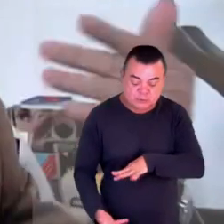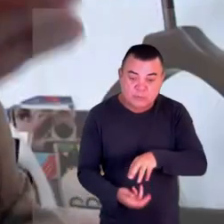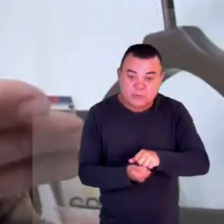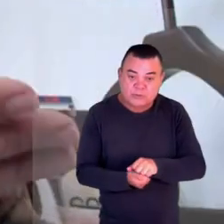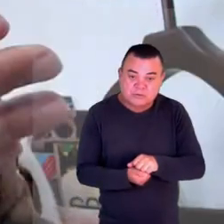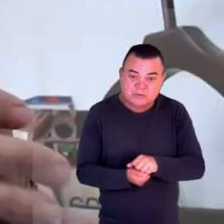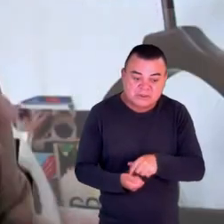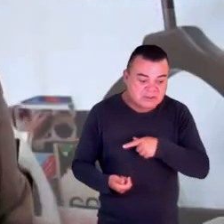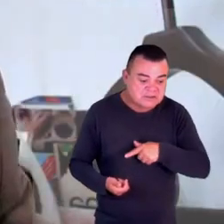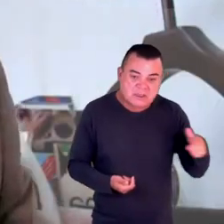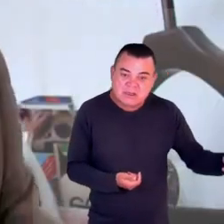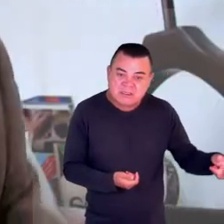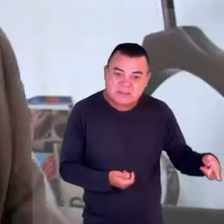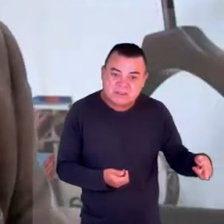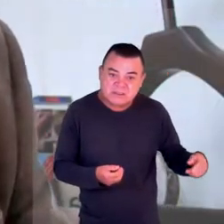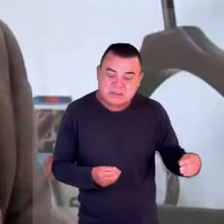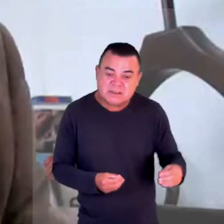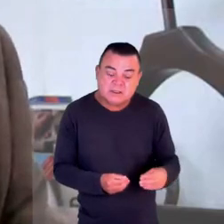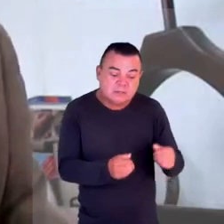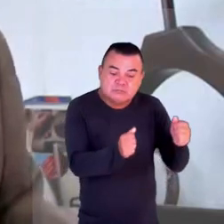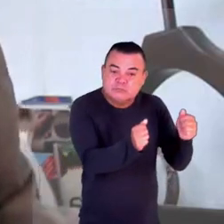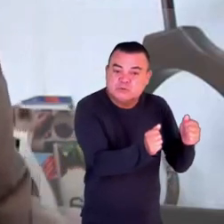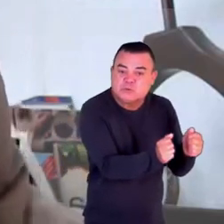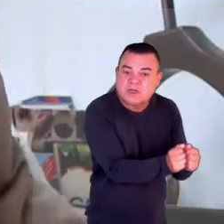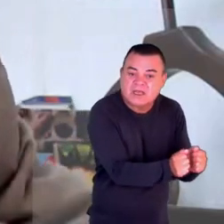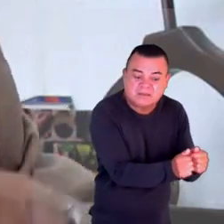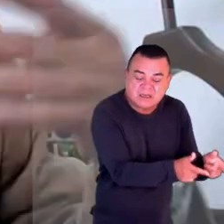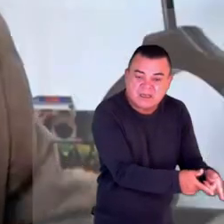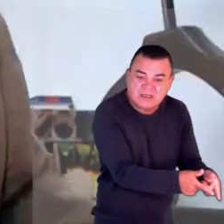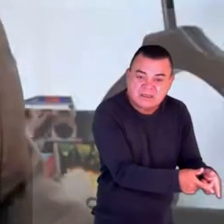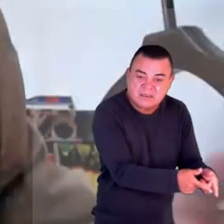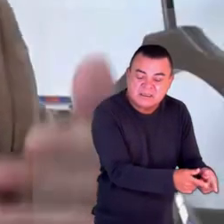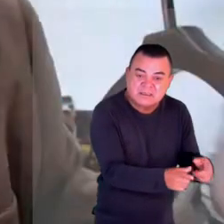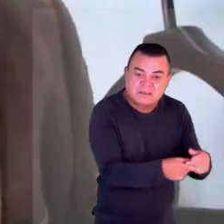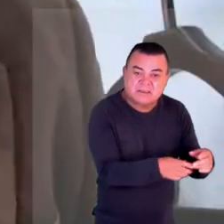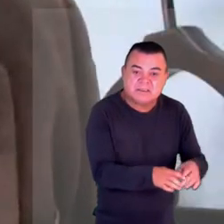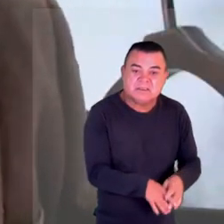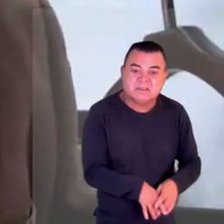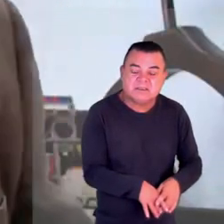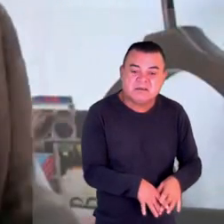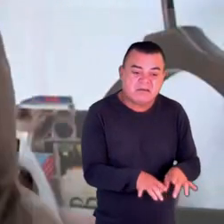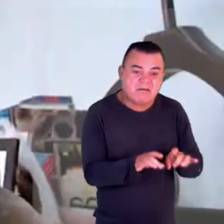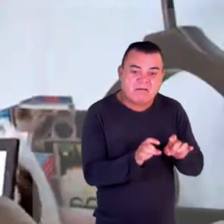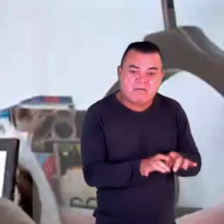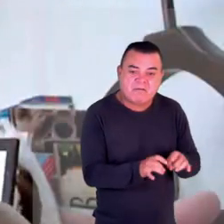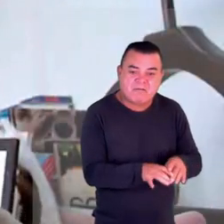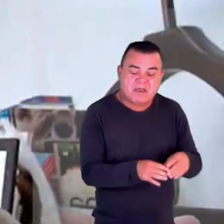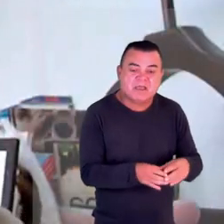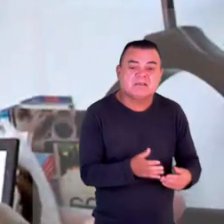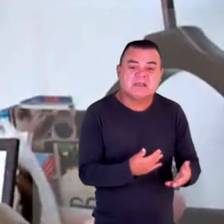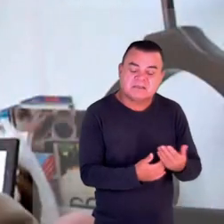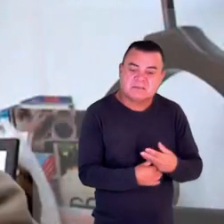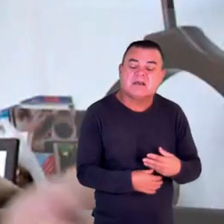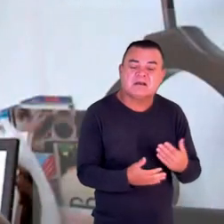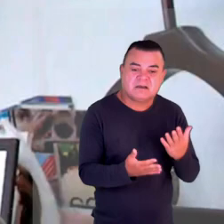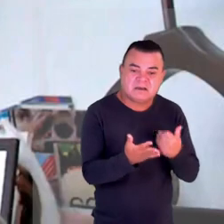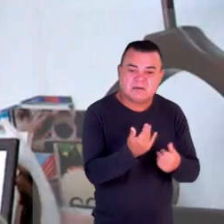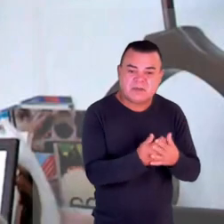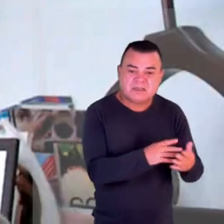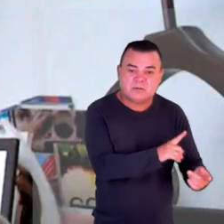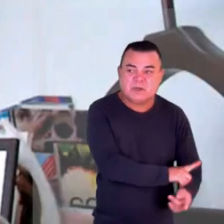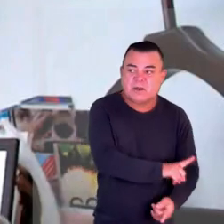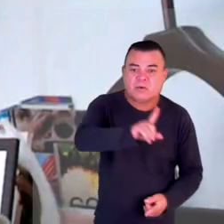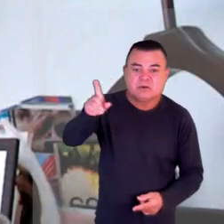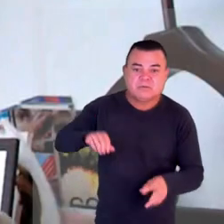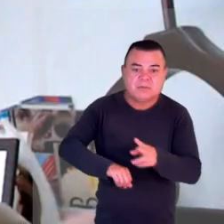dessa produção que acaba exportada né para nos outros países sem pagar imposto insisto né tá passando